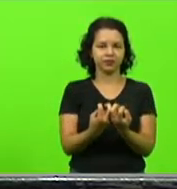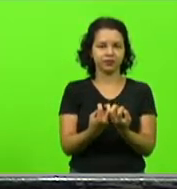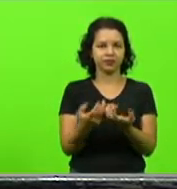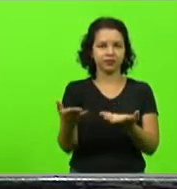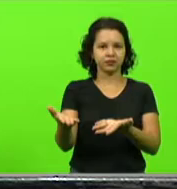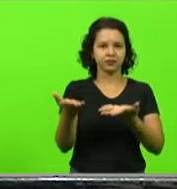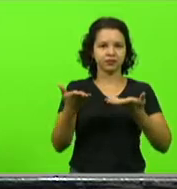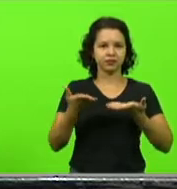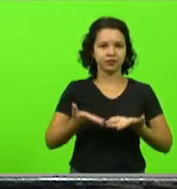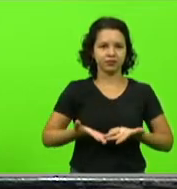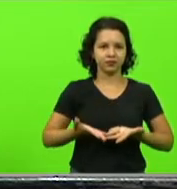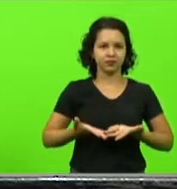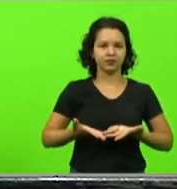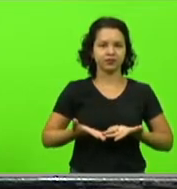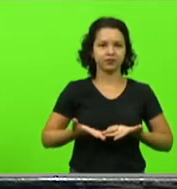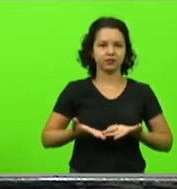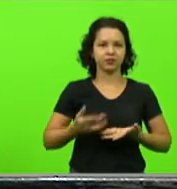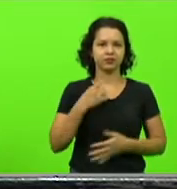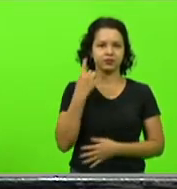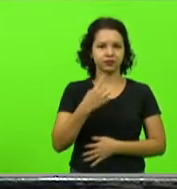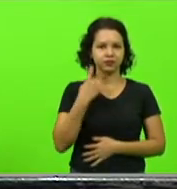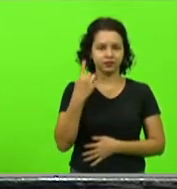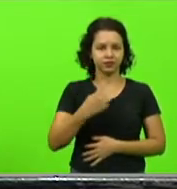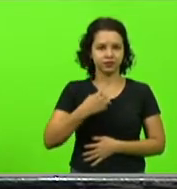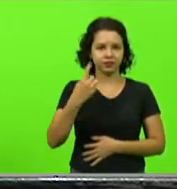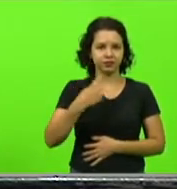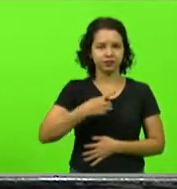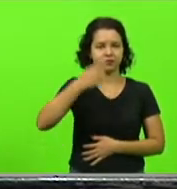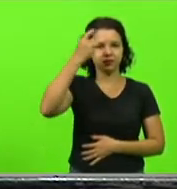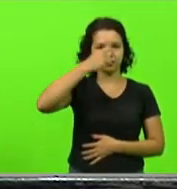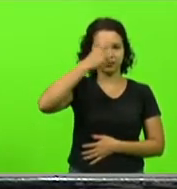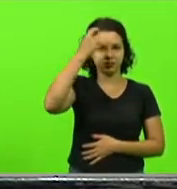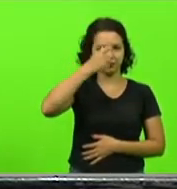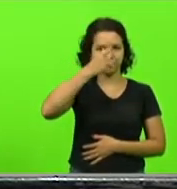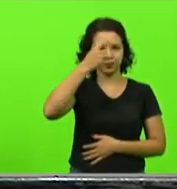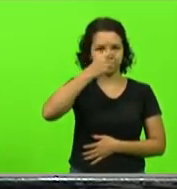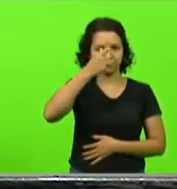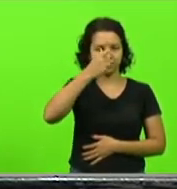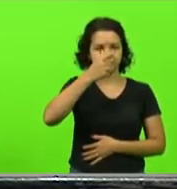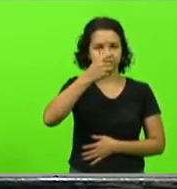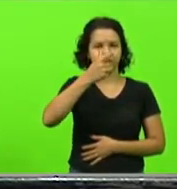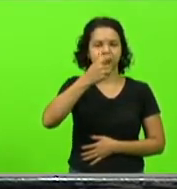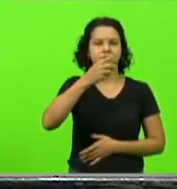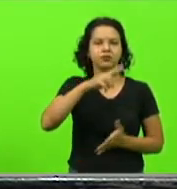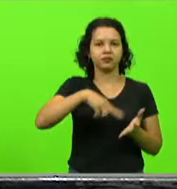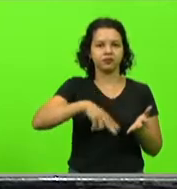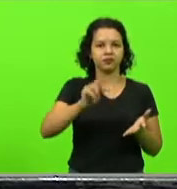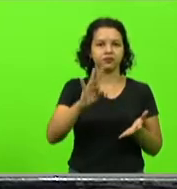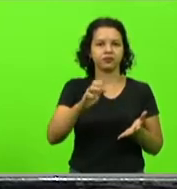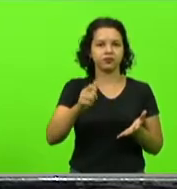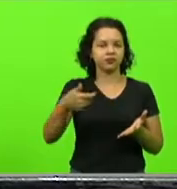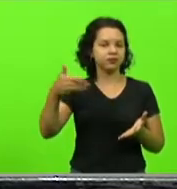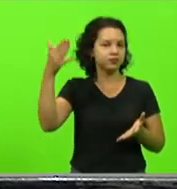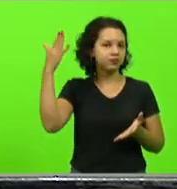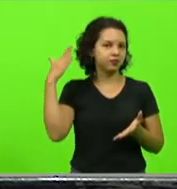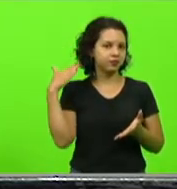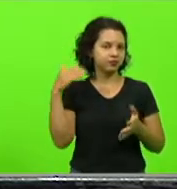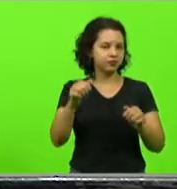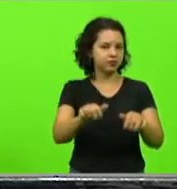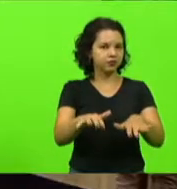senhor deputado Silvio Dreivich para proceder à leitura da ata da última sessão.